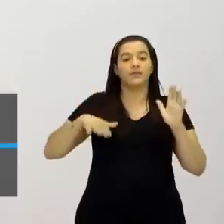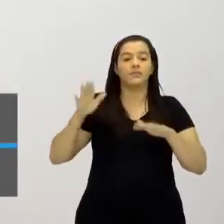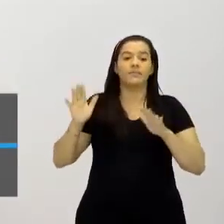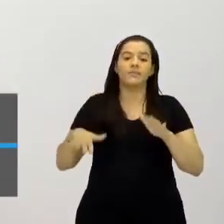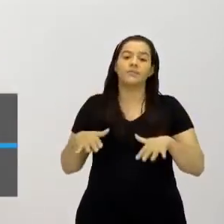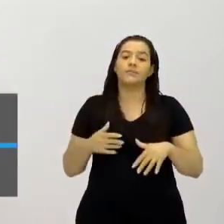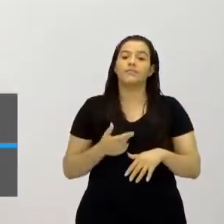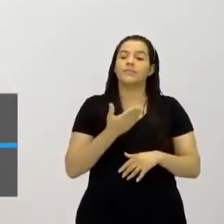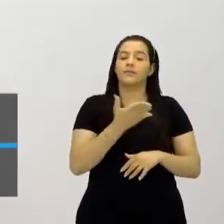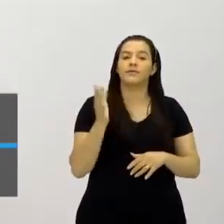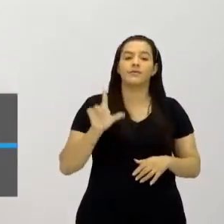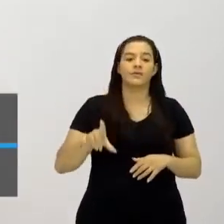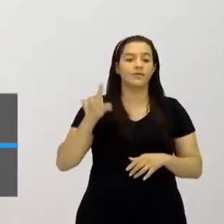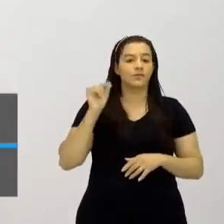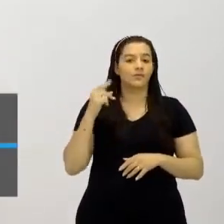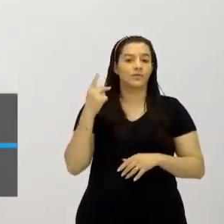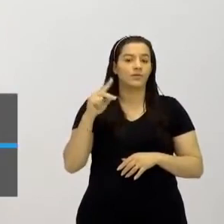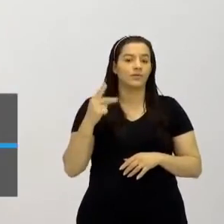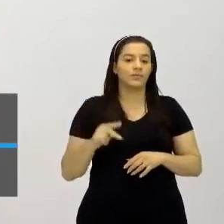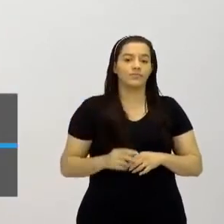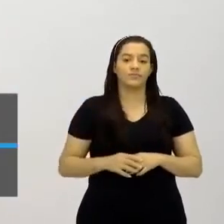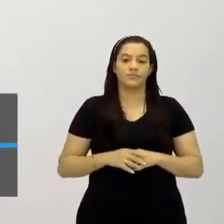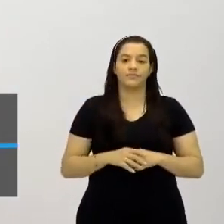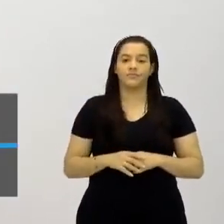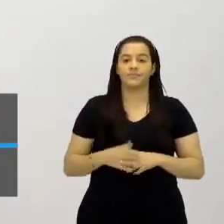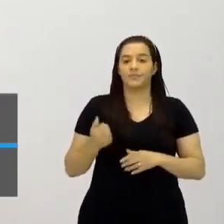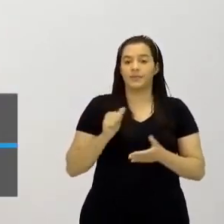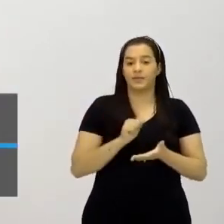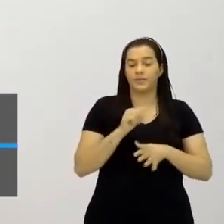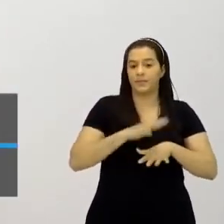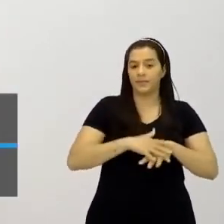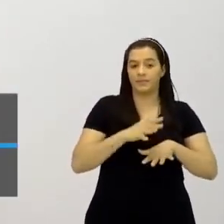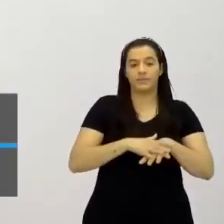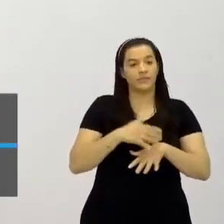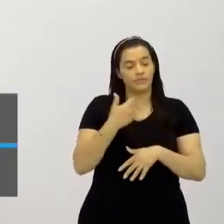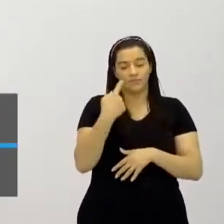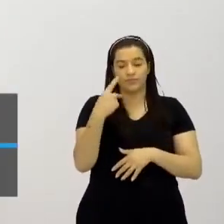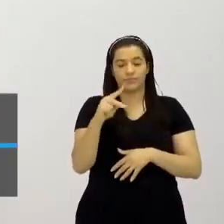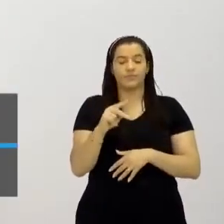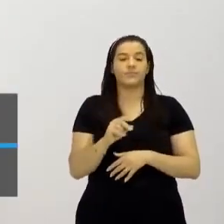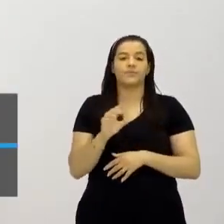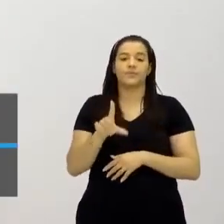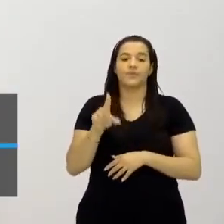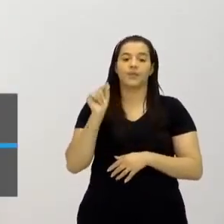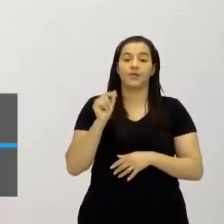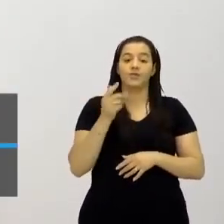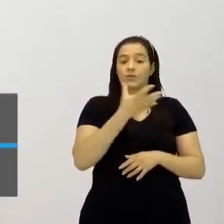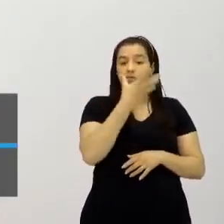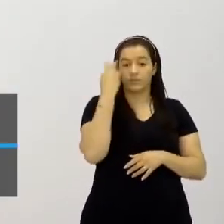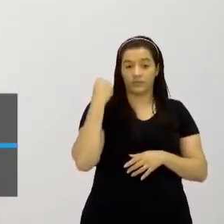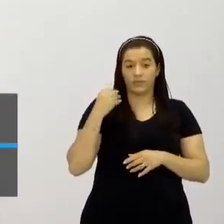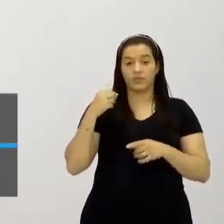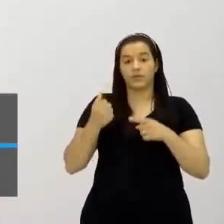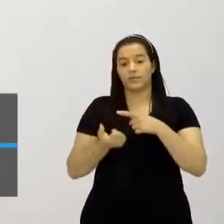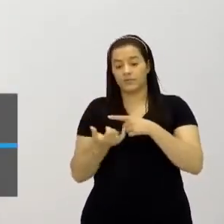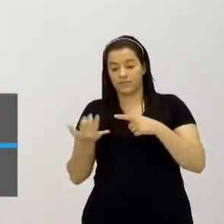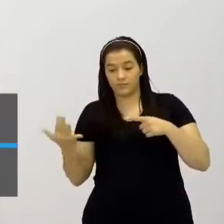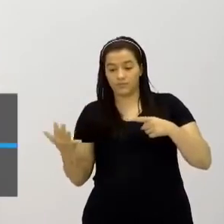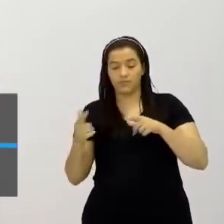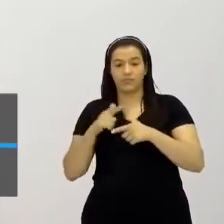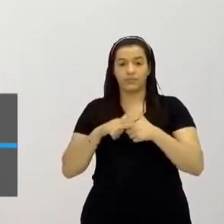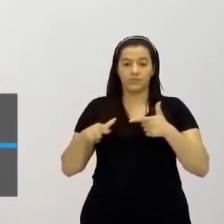situação. Mas escolha, e faça a sua escolha. Você pode escolher. A matemática é isso, tá bom? Só não perca essa ordem. Pelo de baixo é